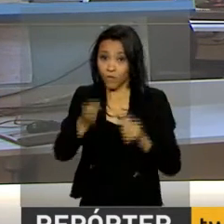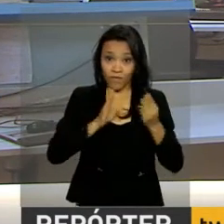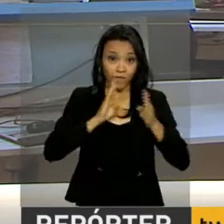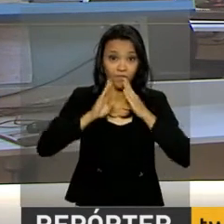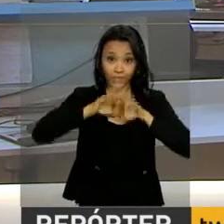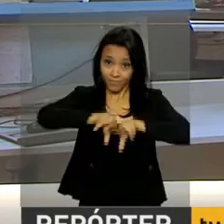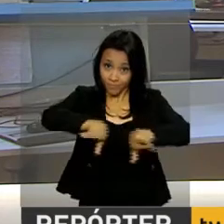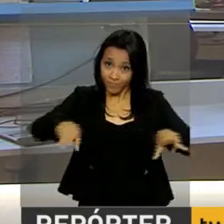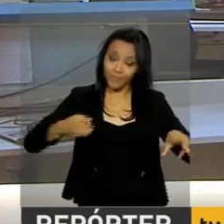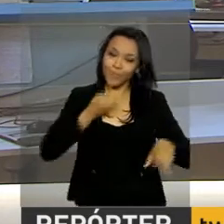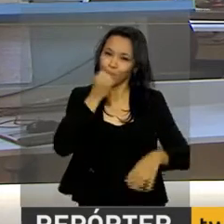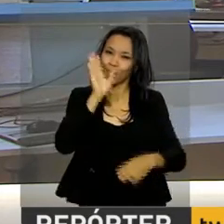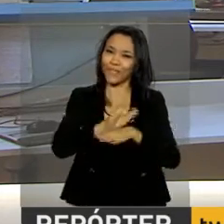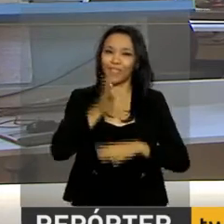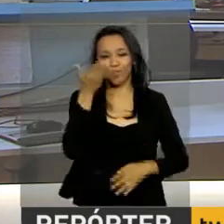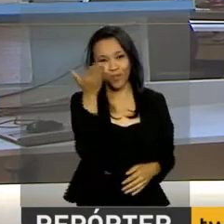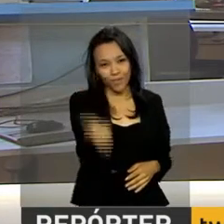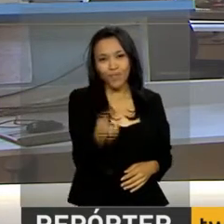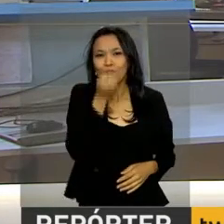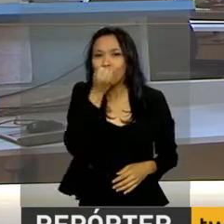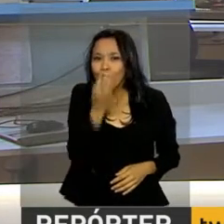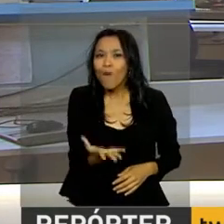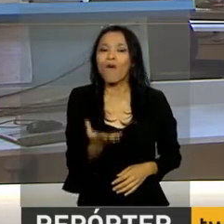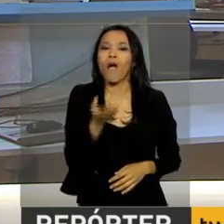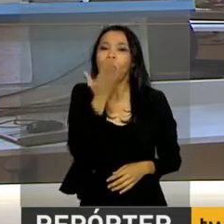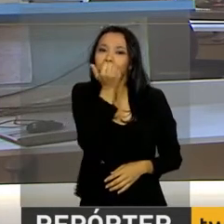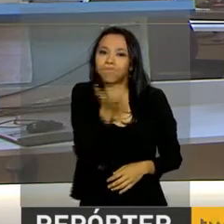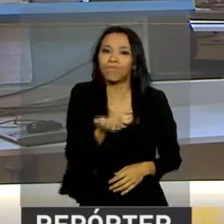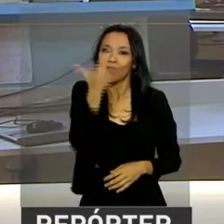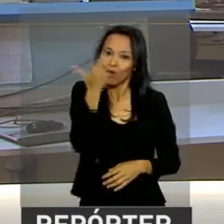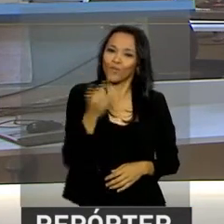nossas redes sociais. Uma boa tarde para você, um bom almoço